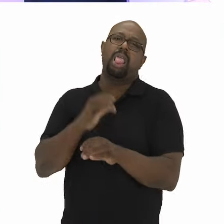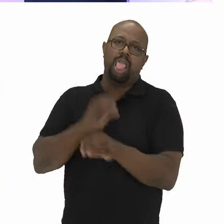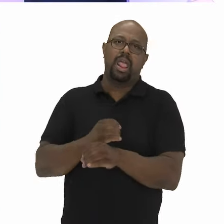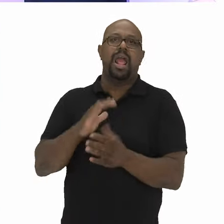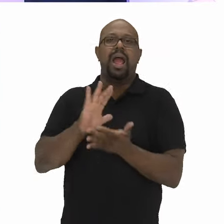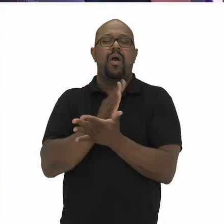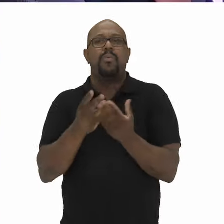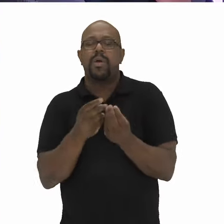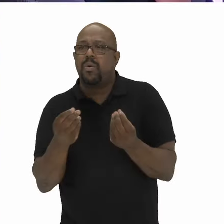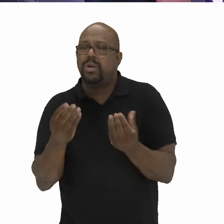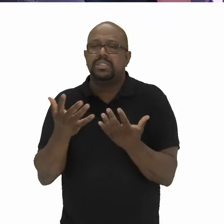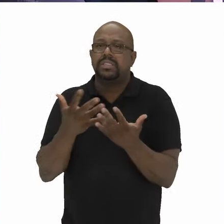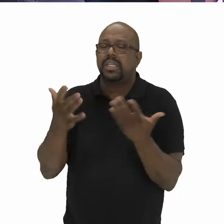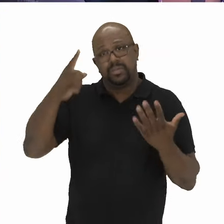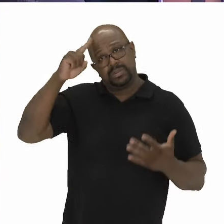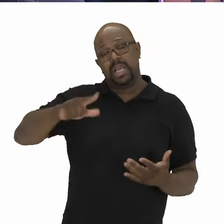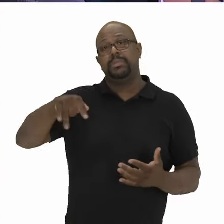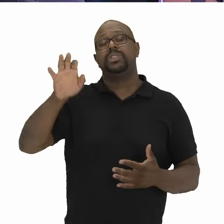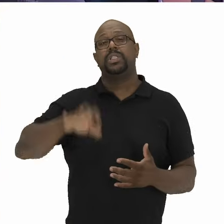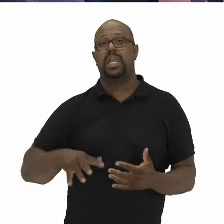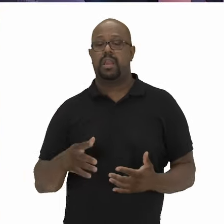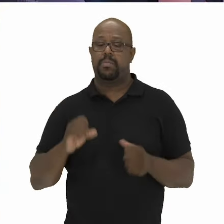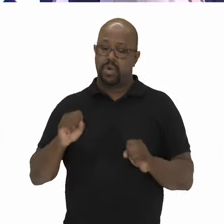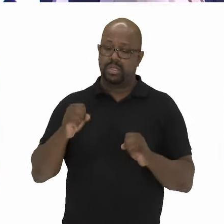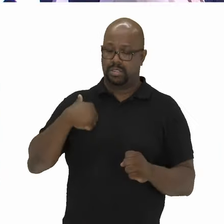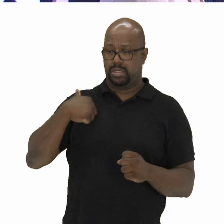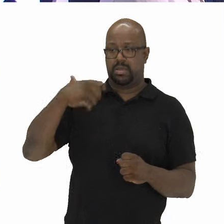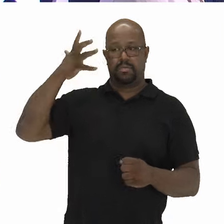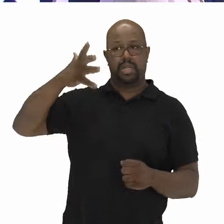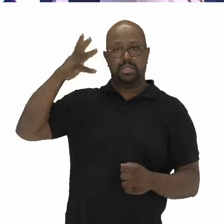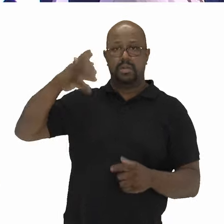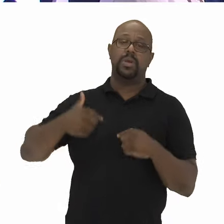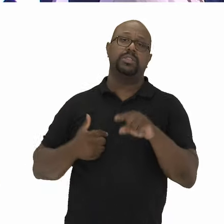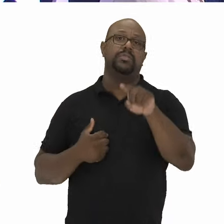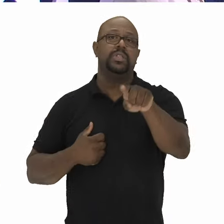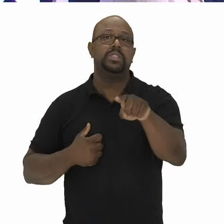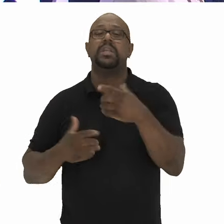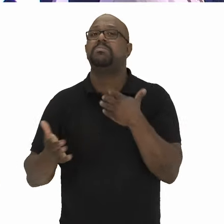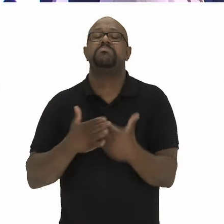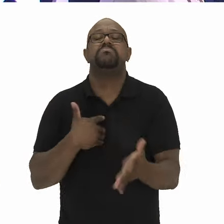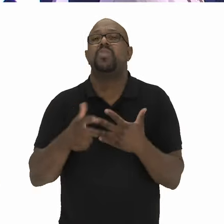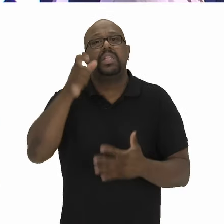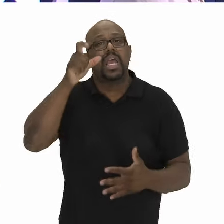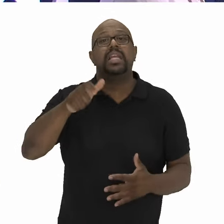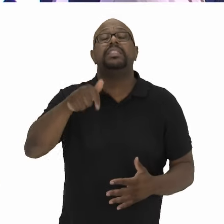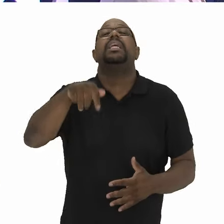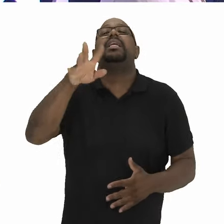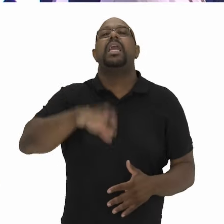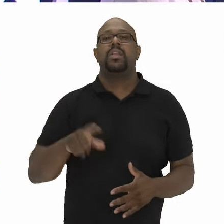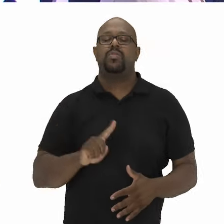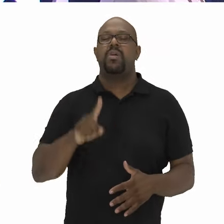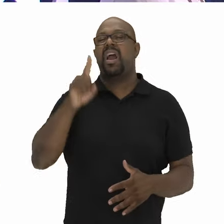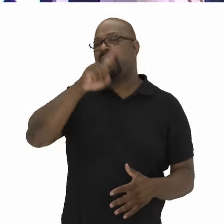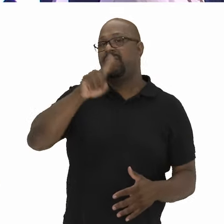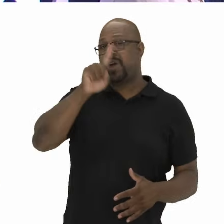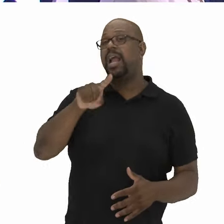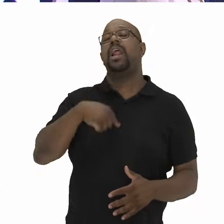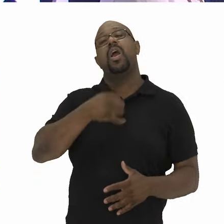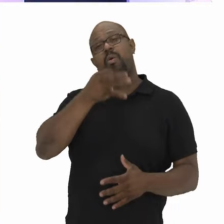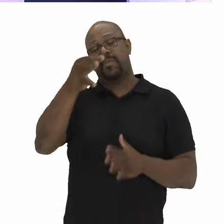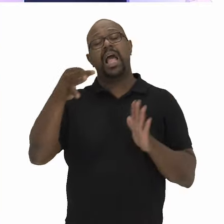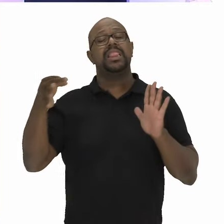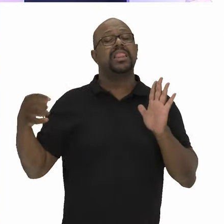sim é alguma coisa eu perdi e que não sabe de quem assim pode ser o palestrante pode ser você não interessa de não é uma